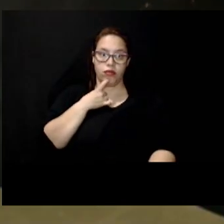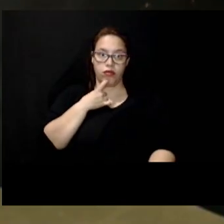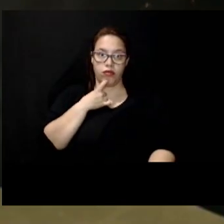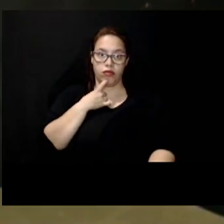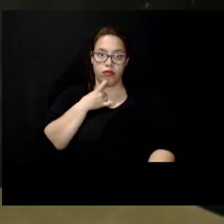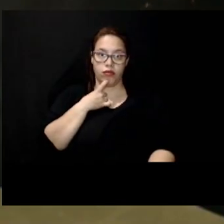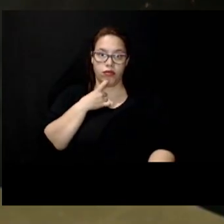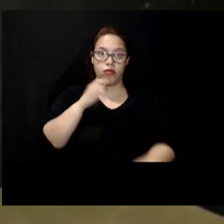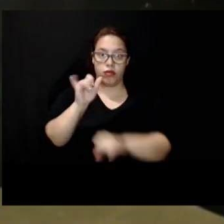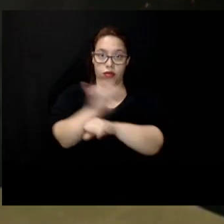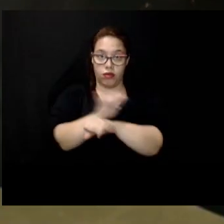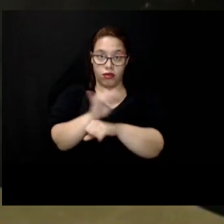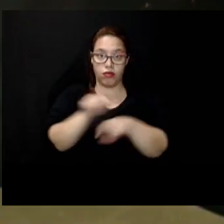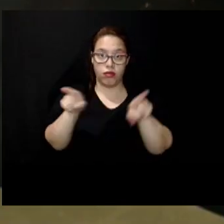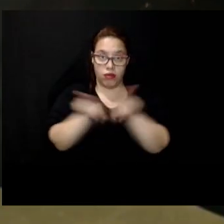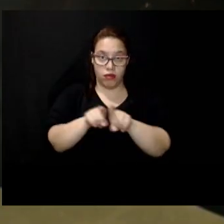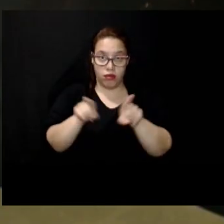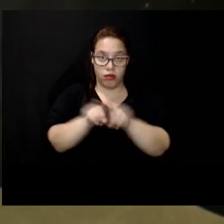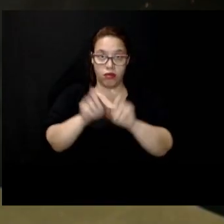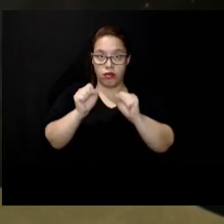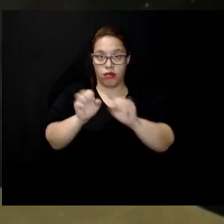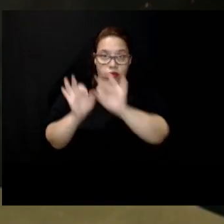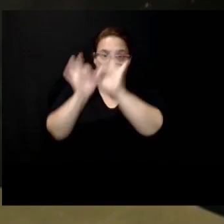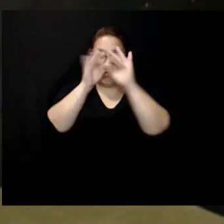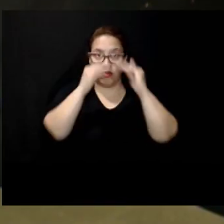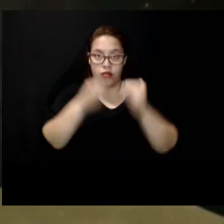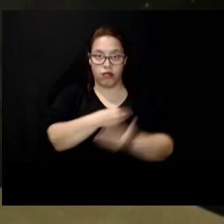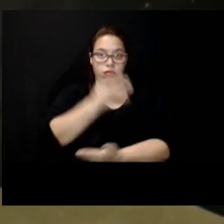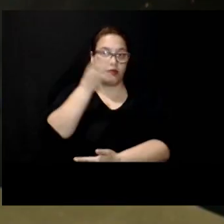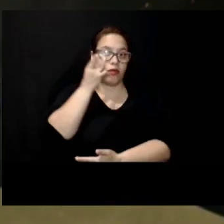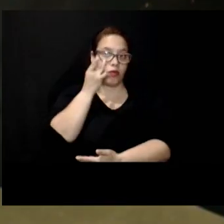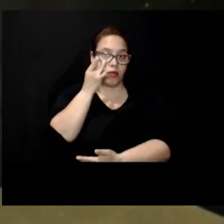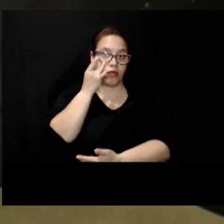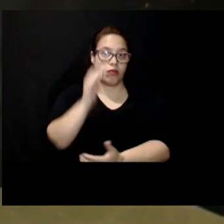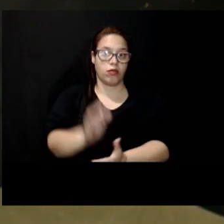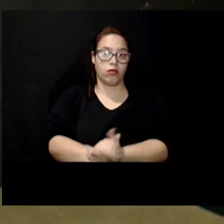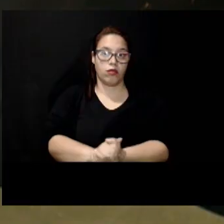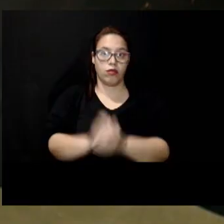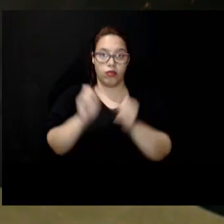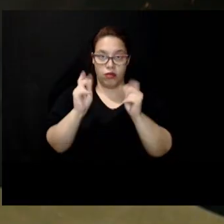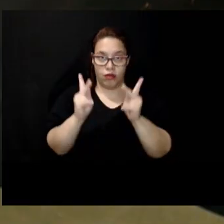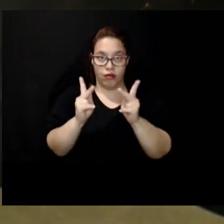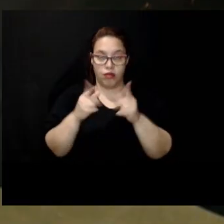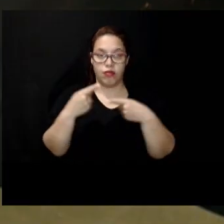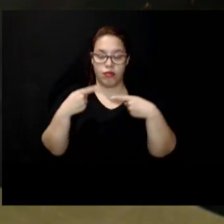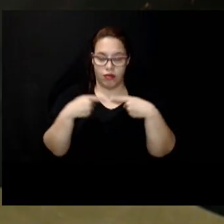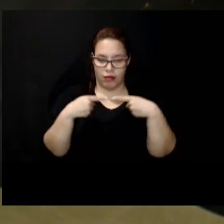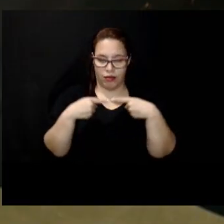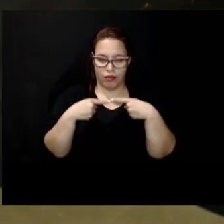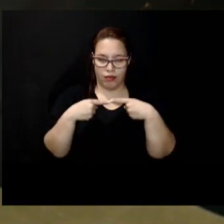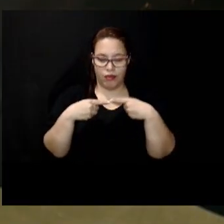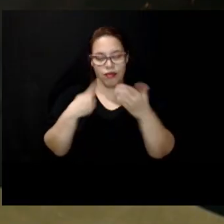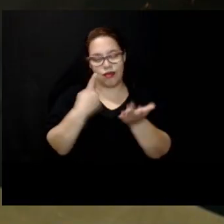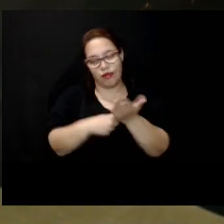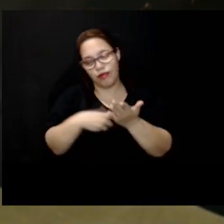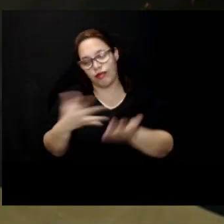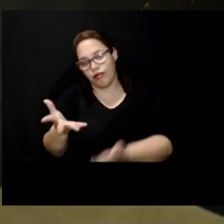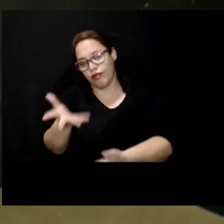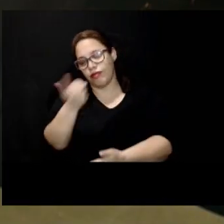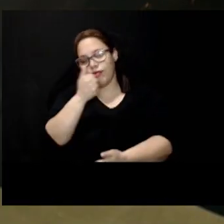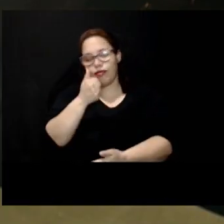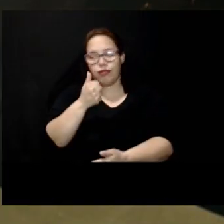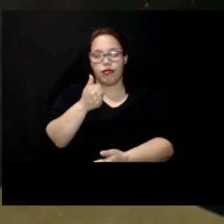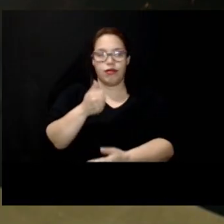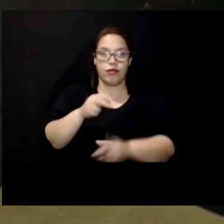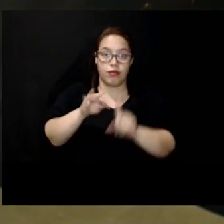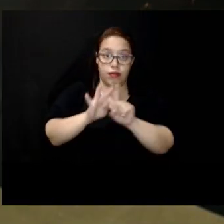YouTube, e também você pode participar presencialmente, tá bom? Combinado assim? Muito bem, agora a previsão do tempo.